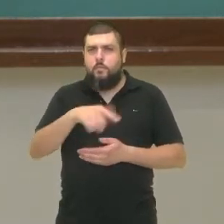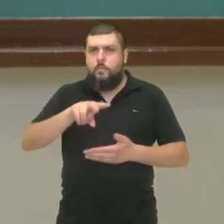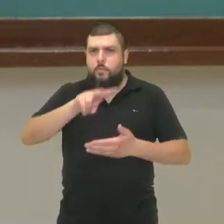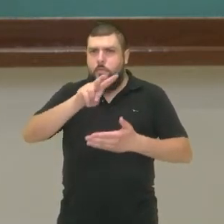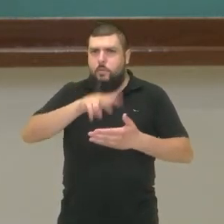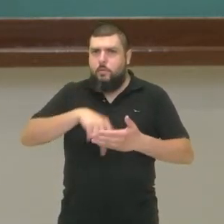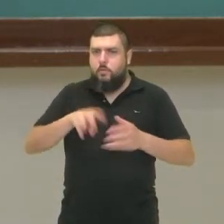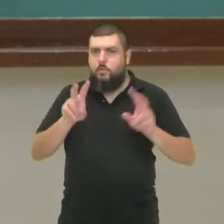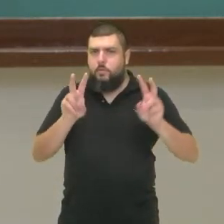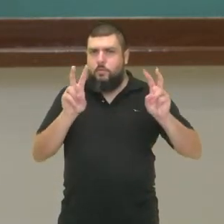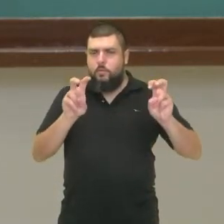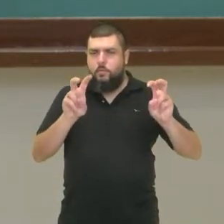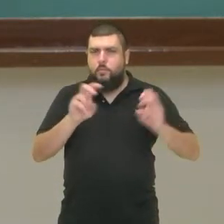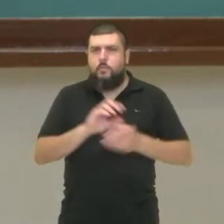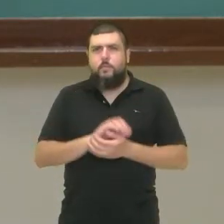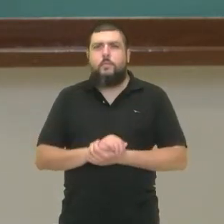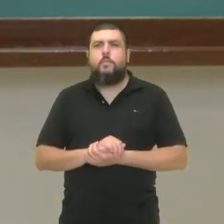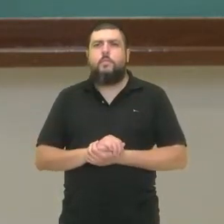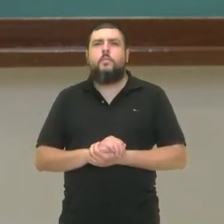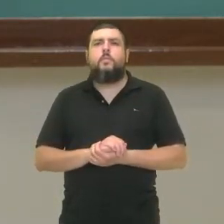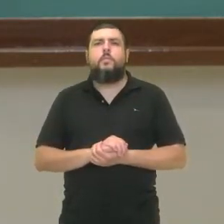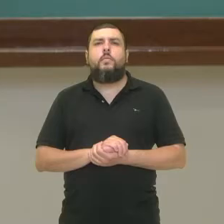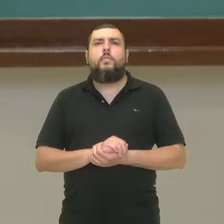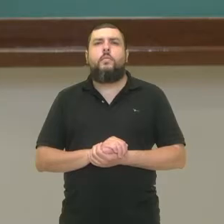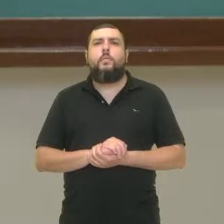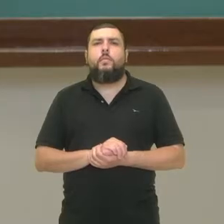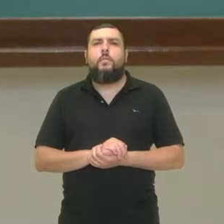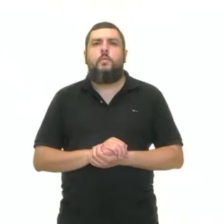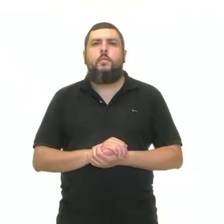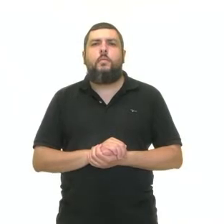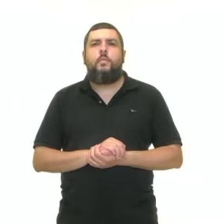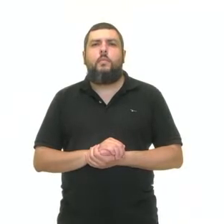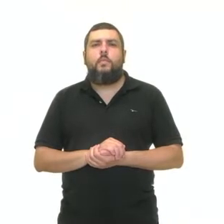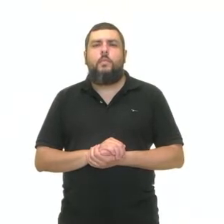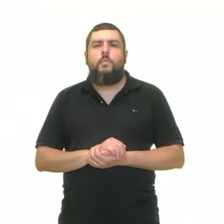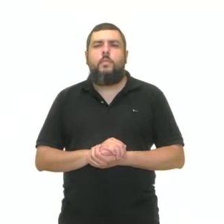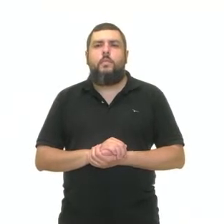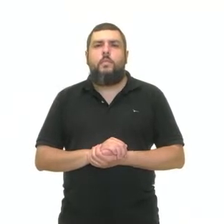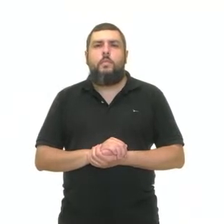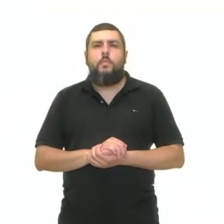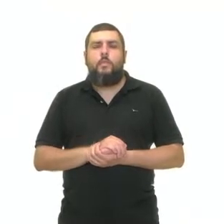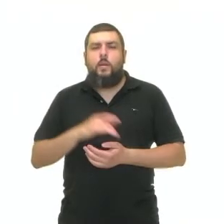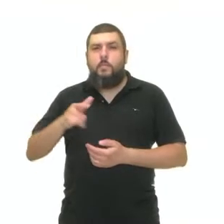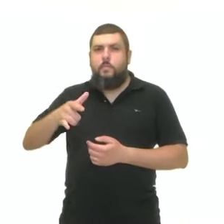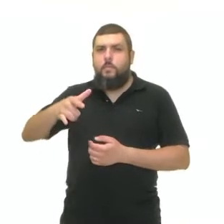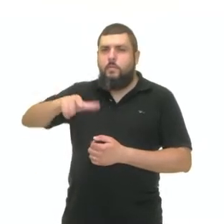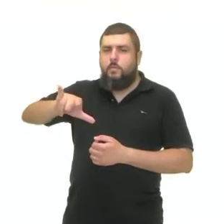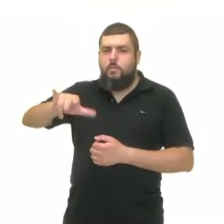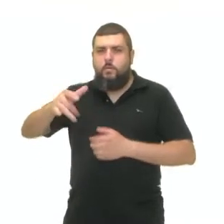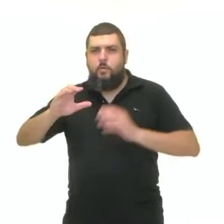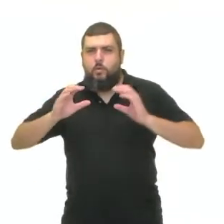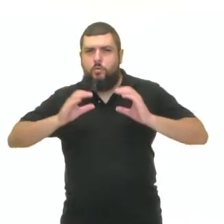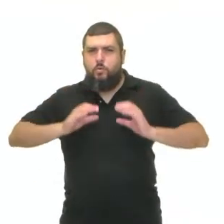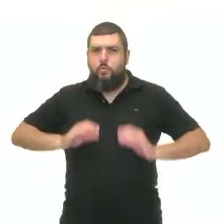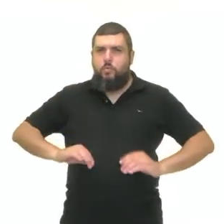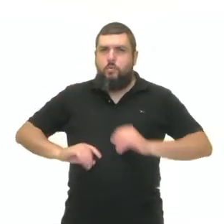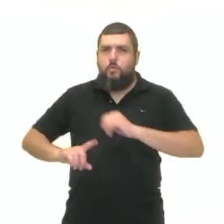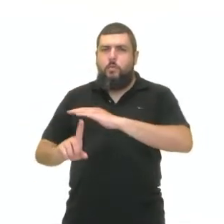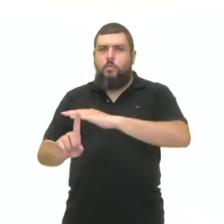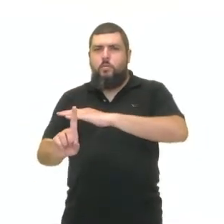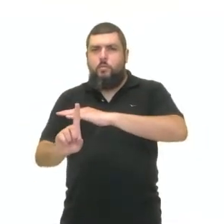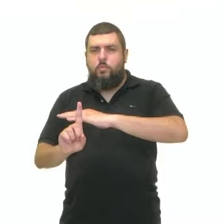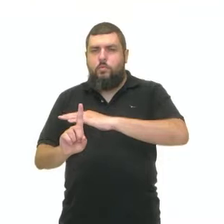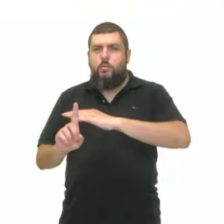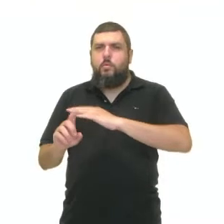tema. Passo a passo, palavra a palavra. Manipulação do comportamento do usuário pelo controle de dados